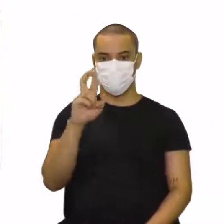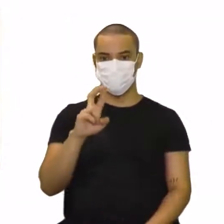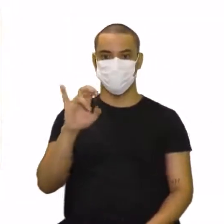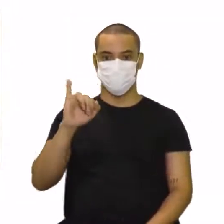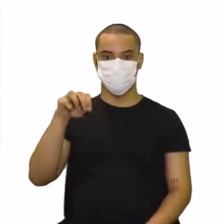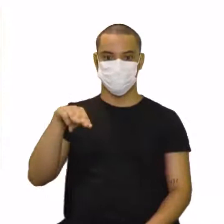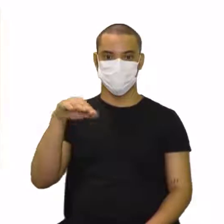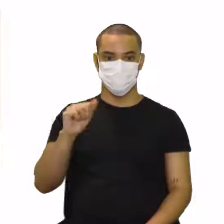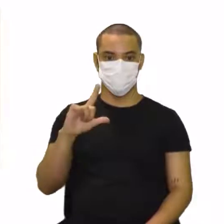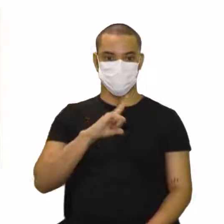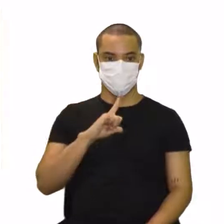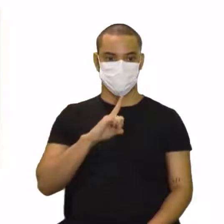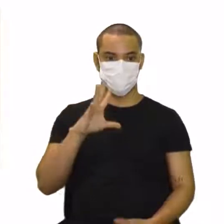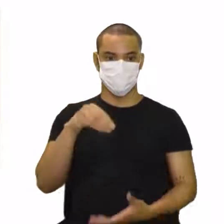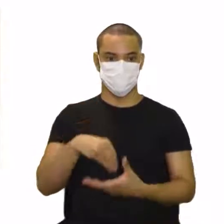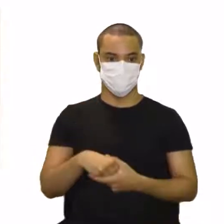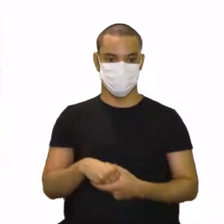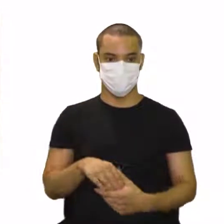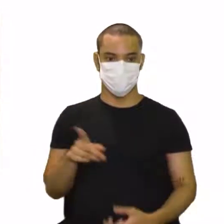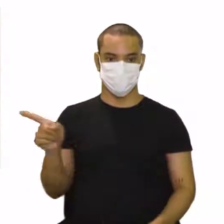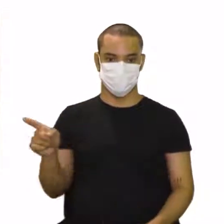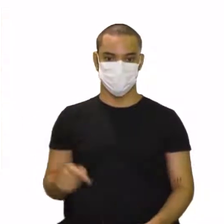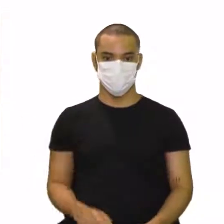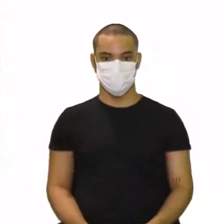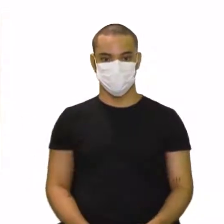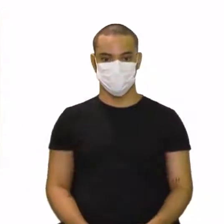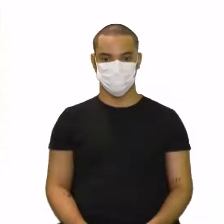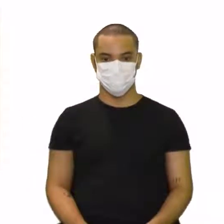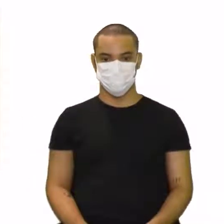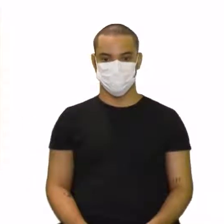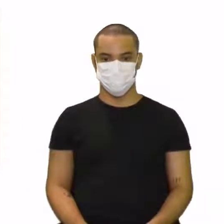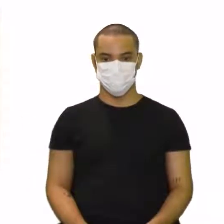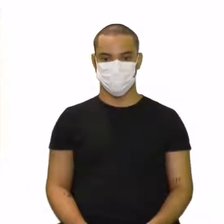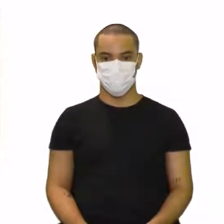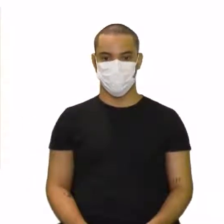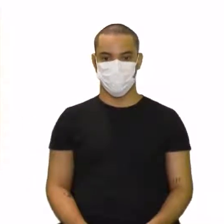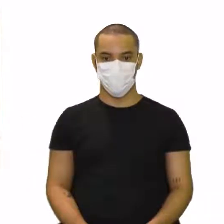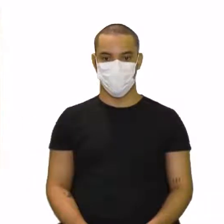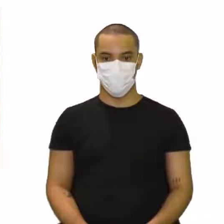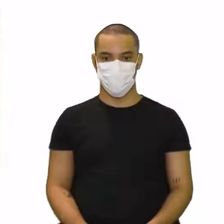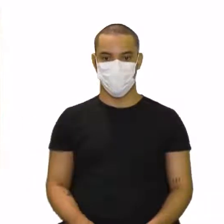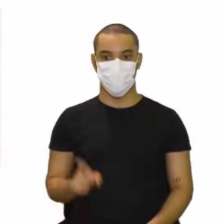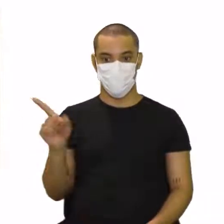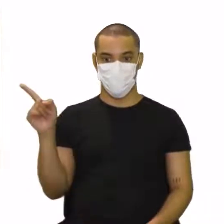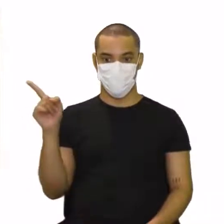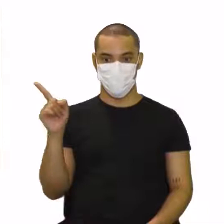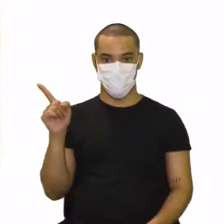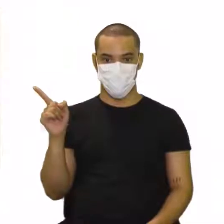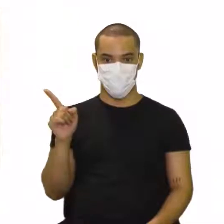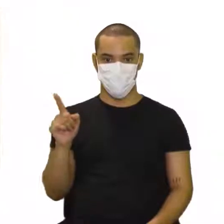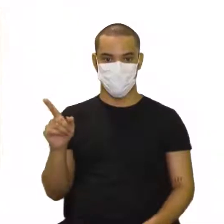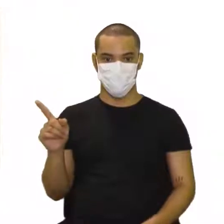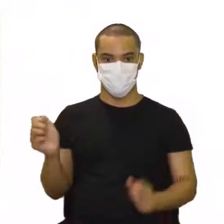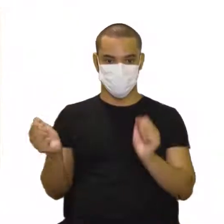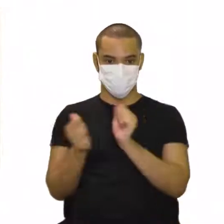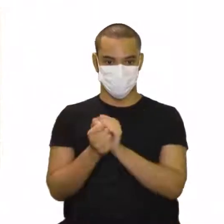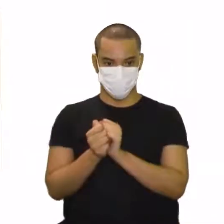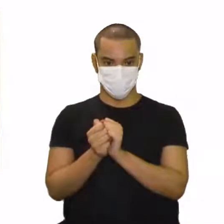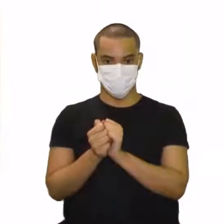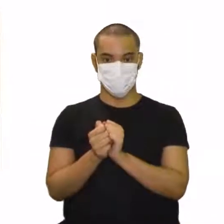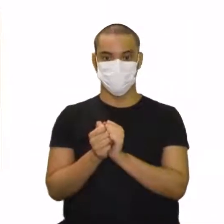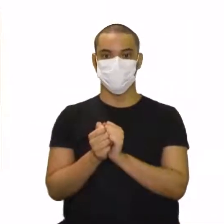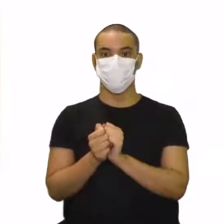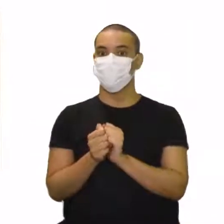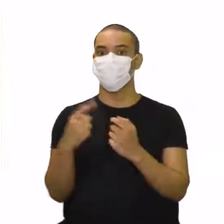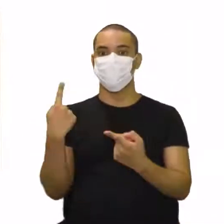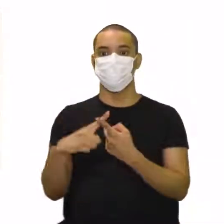ímãs estão aqui, ó. Deixa eu apagar primeiro, apagar aqui, ó. Os ímãs são esses do lado da esferinha. Aí, por